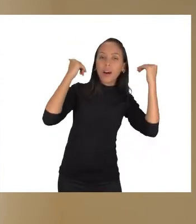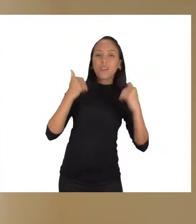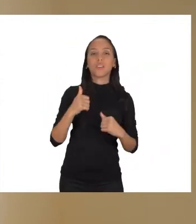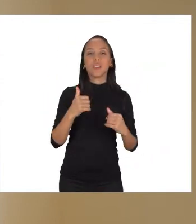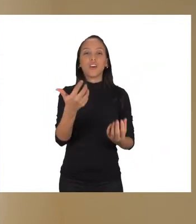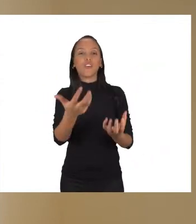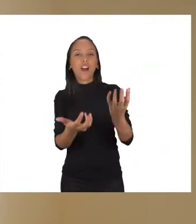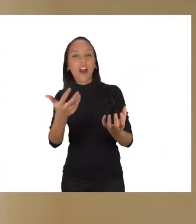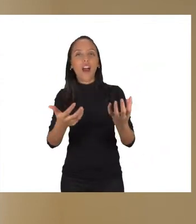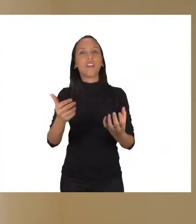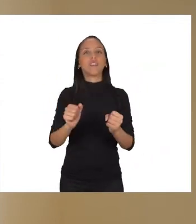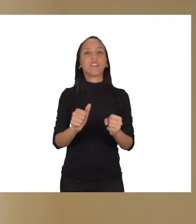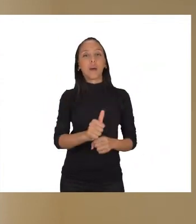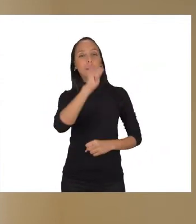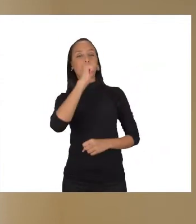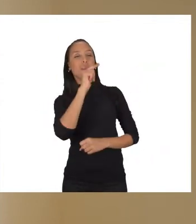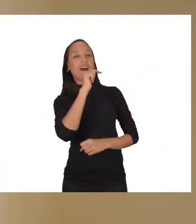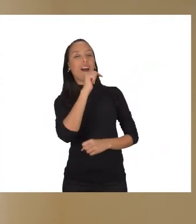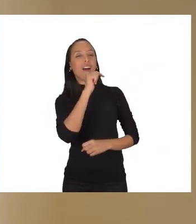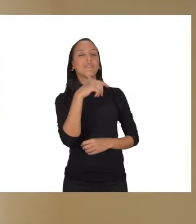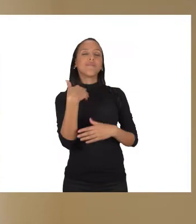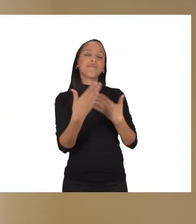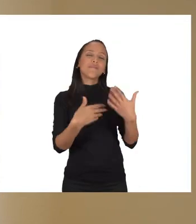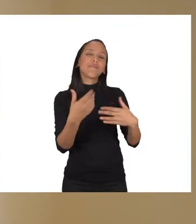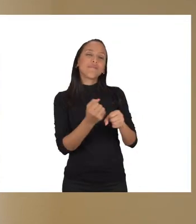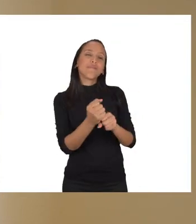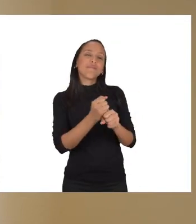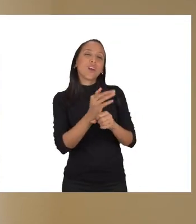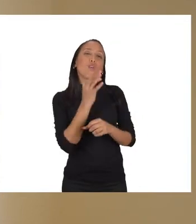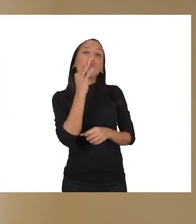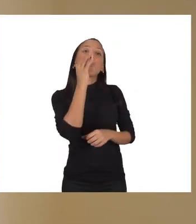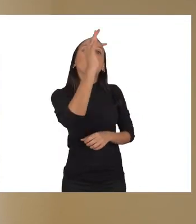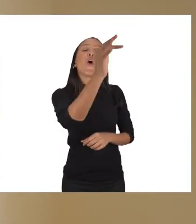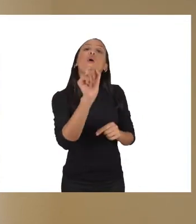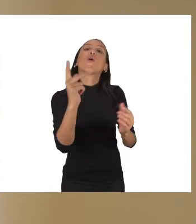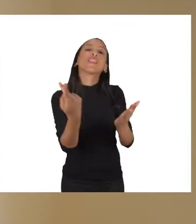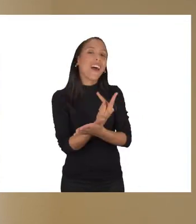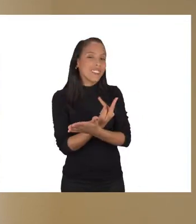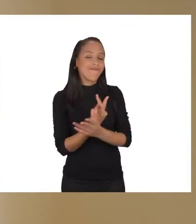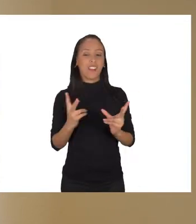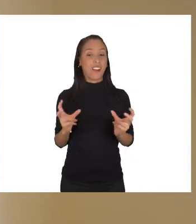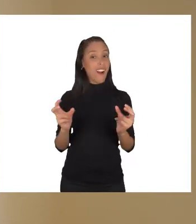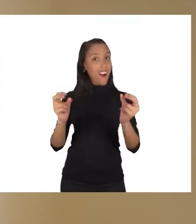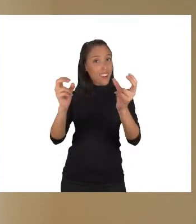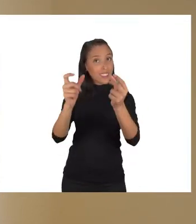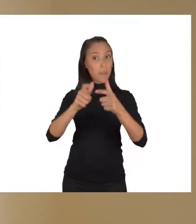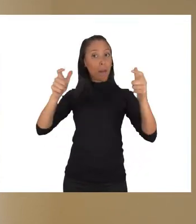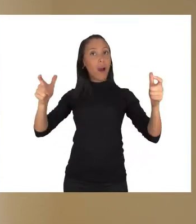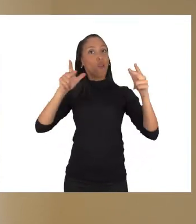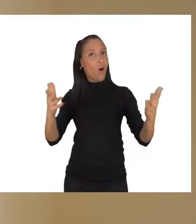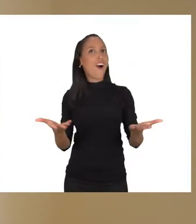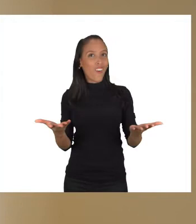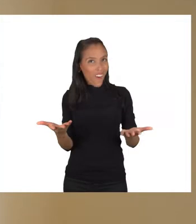cozinhe, né? Beba essa água. Durante anos a fio, o que vai acontecer? Um índice alto de câncer, que é o que nós temos aqui. Nosso índice